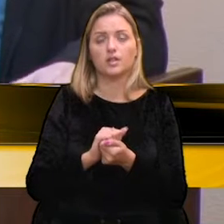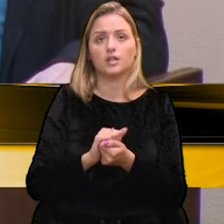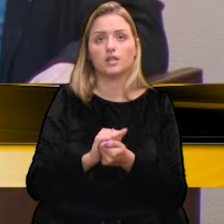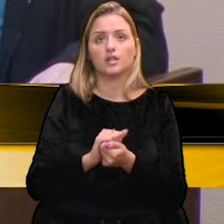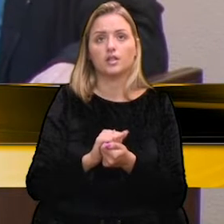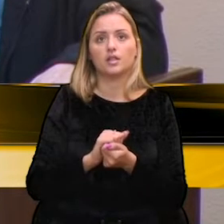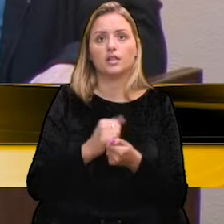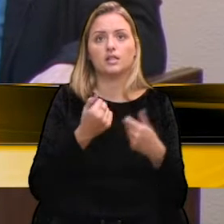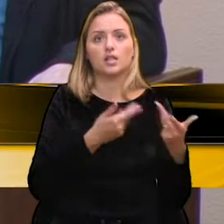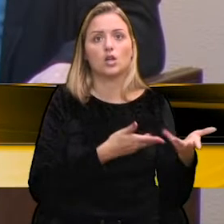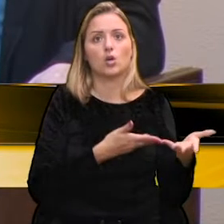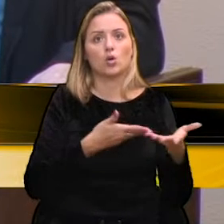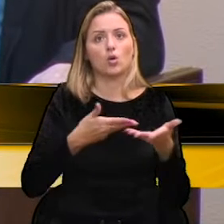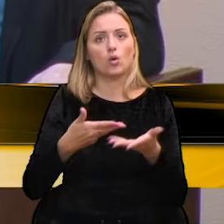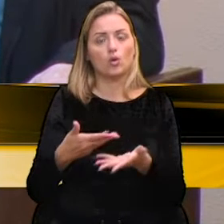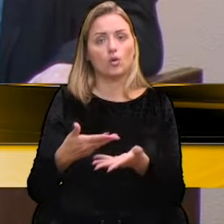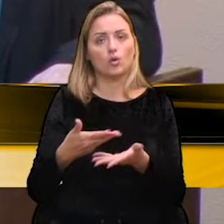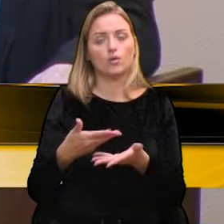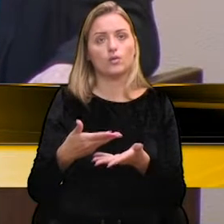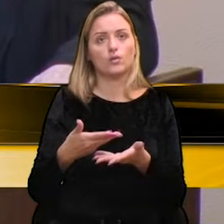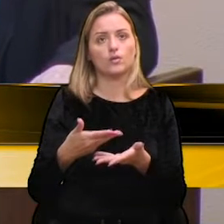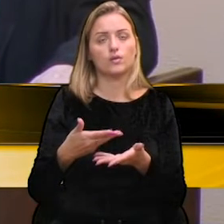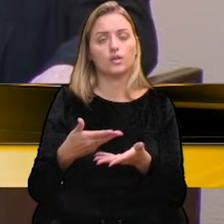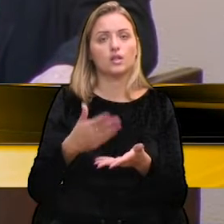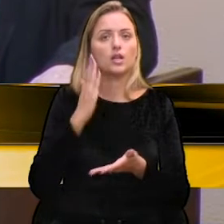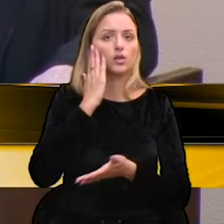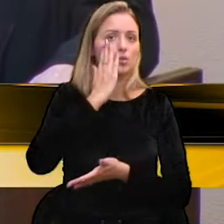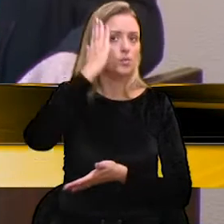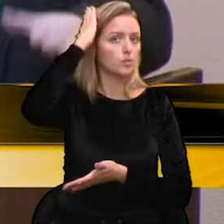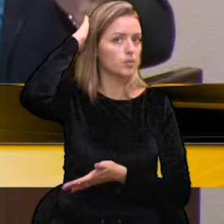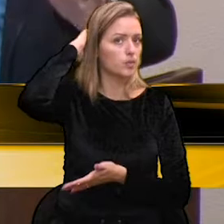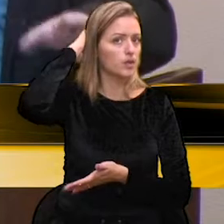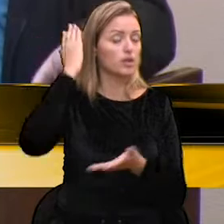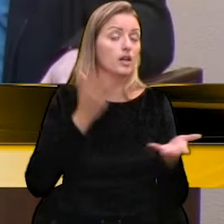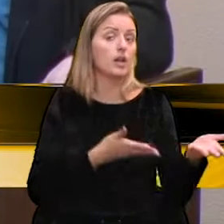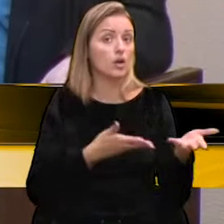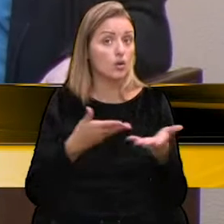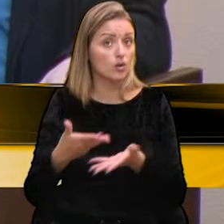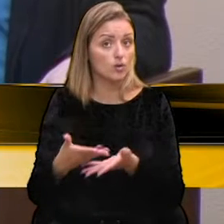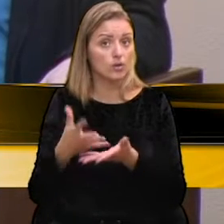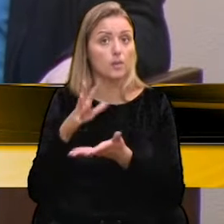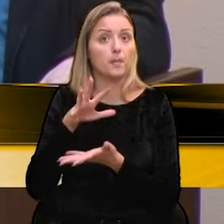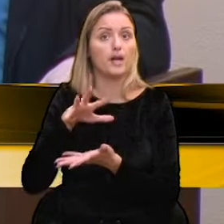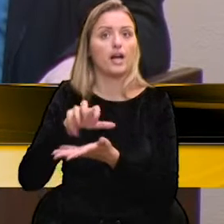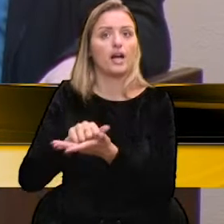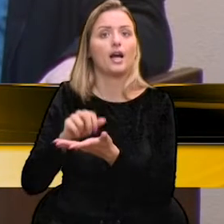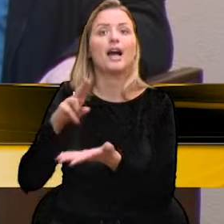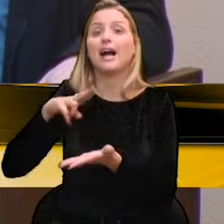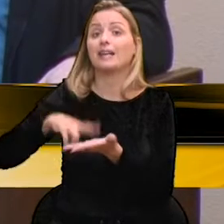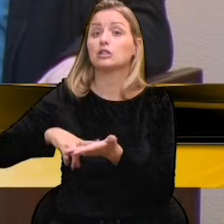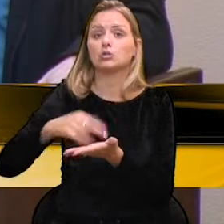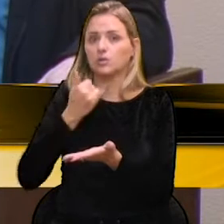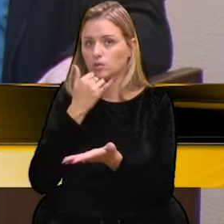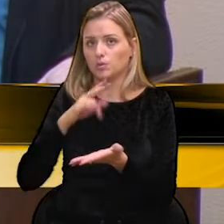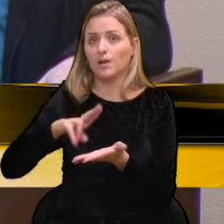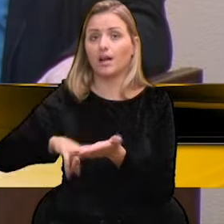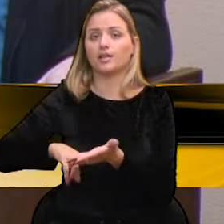teria sido convidado pelo então prefeito eleito, Daniel Guerra, para assumir a direção do Samai.